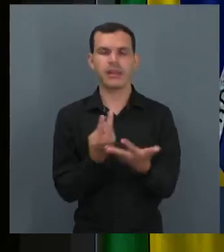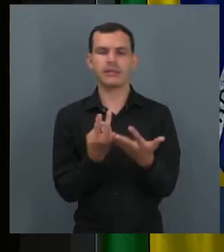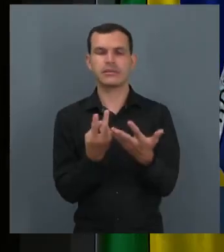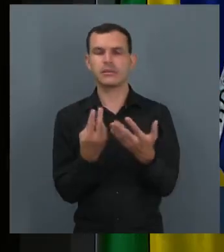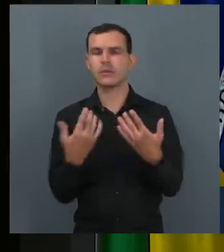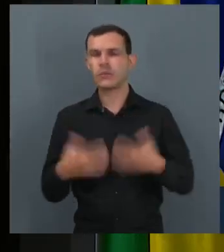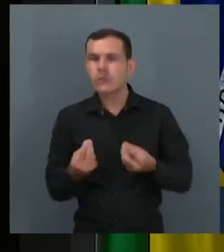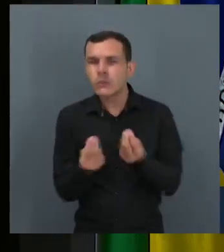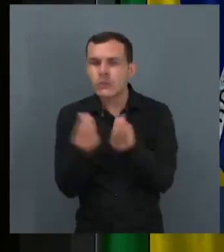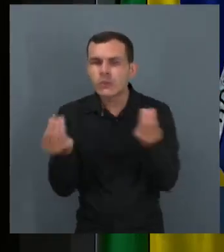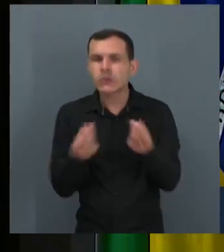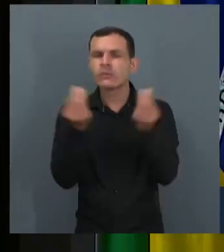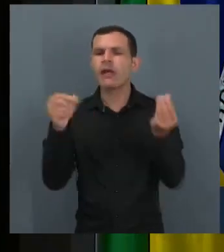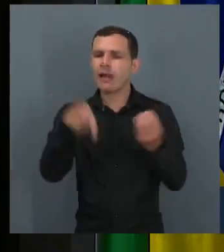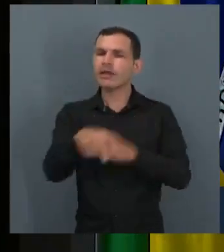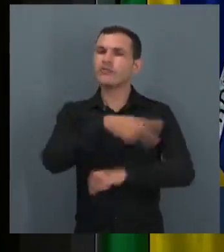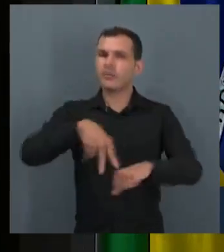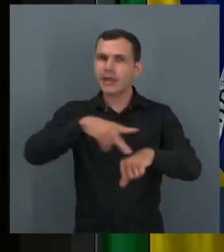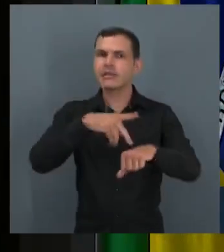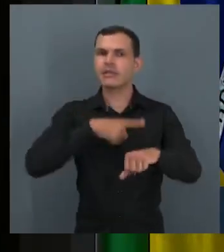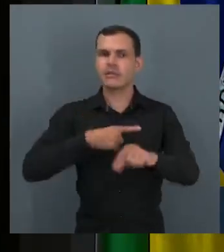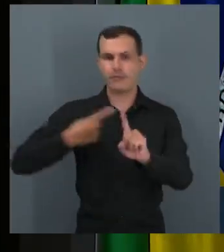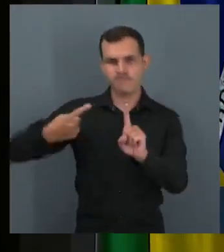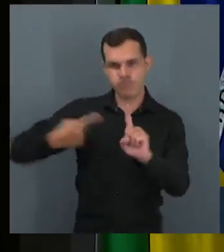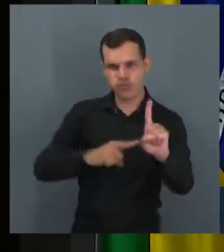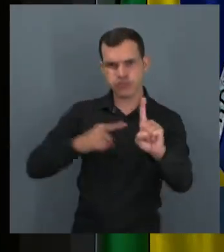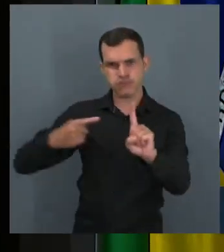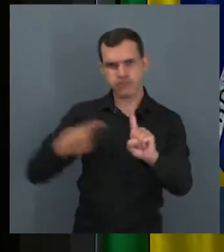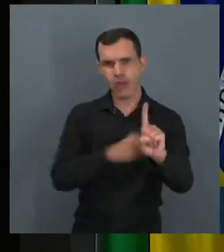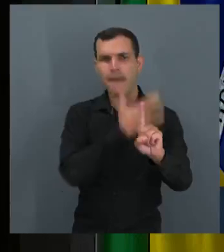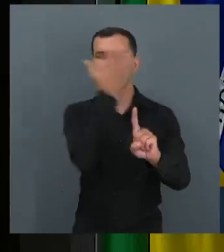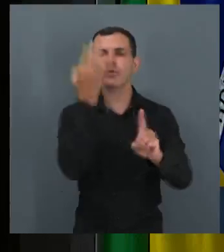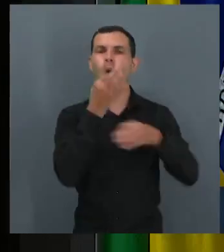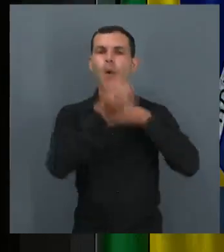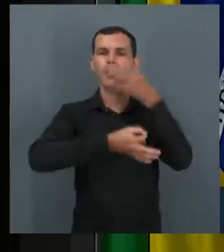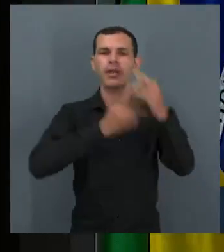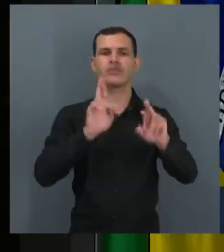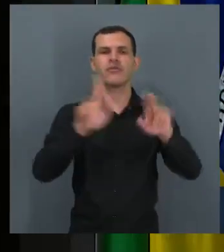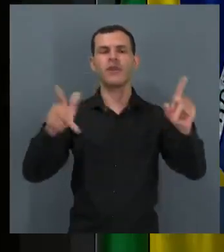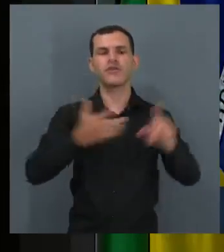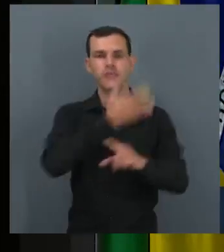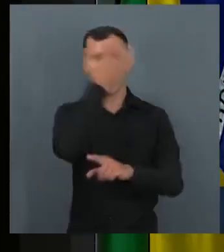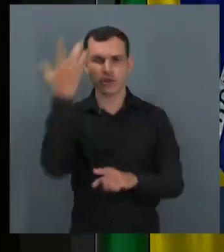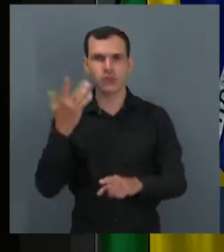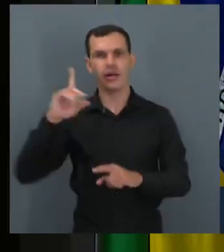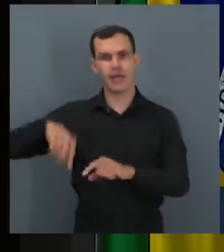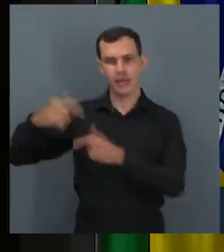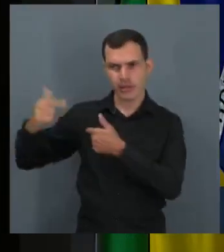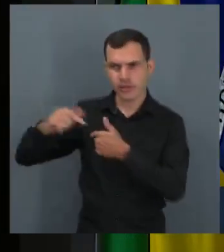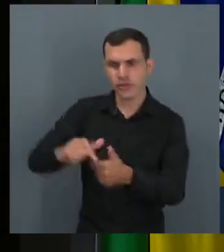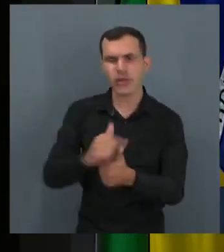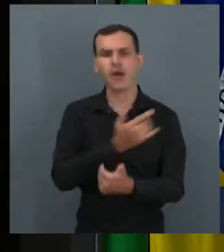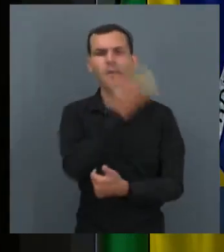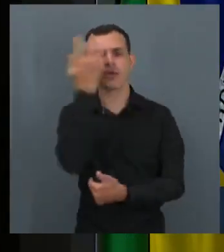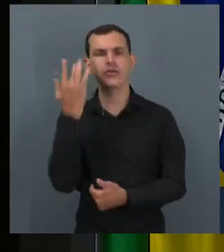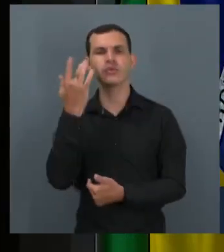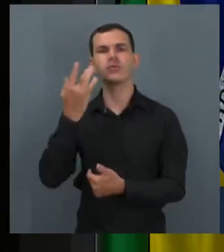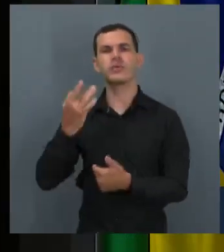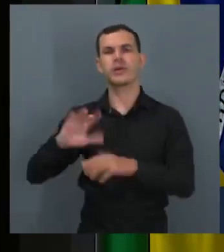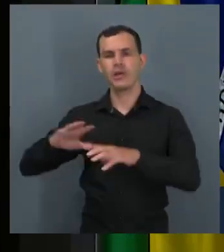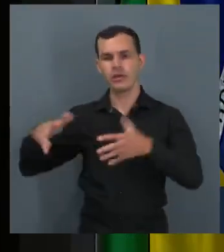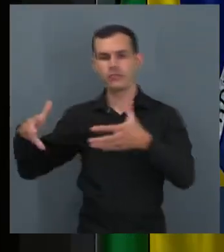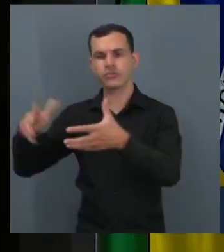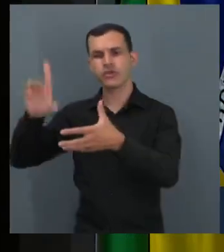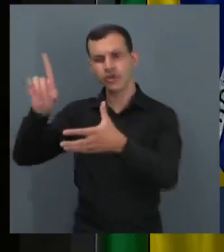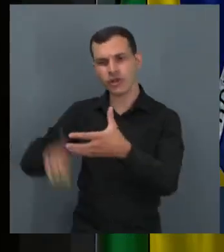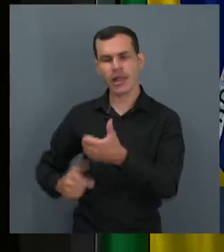por uma caçada implacável a quem pensa diferente, a quem é conservador, a quem é de direita. Isso é inaceitável,